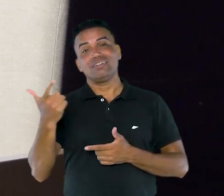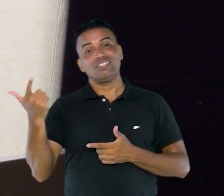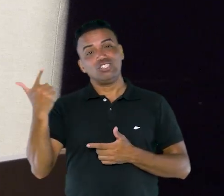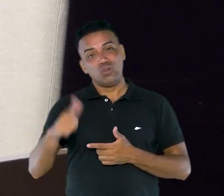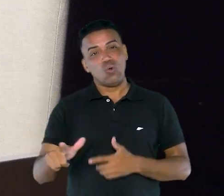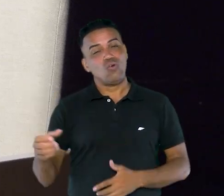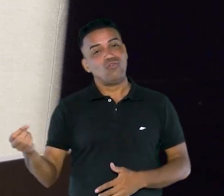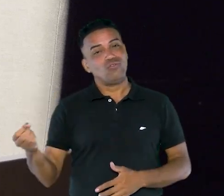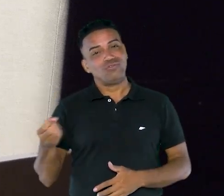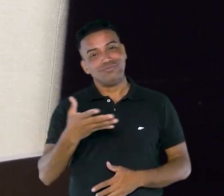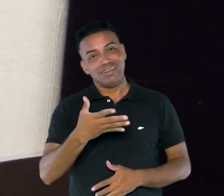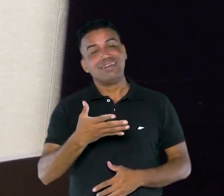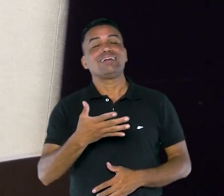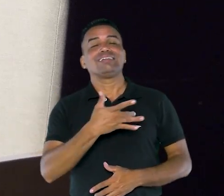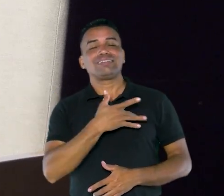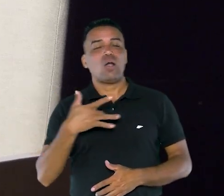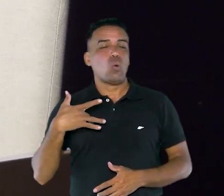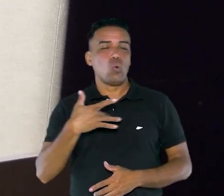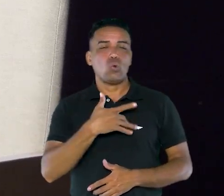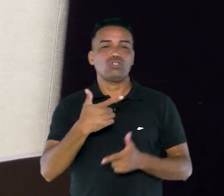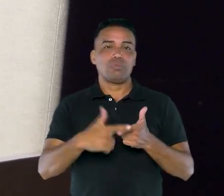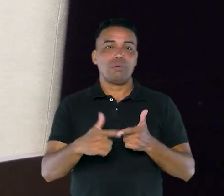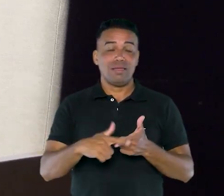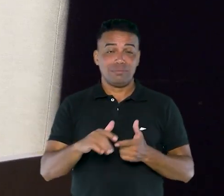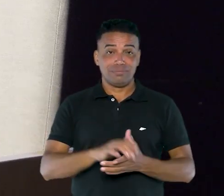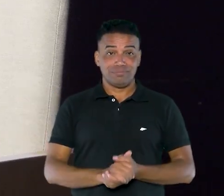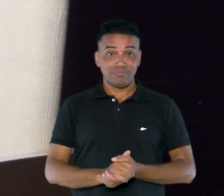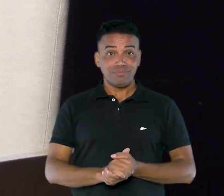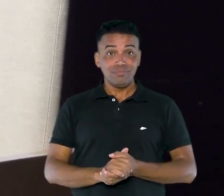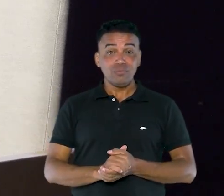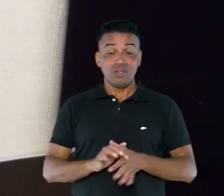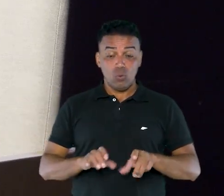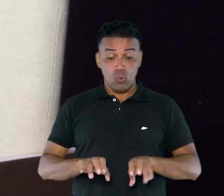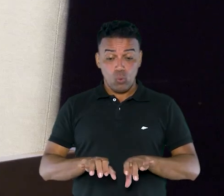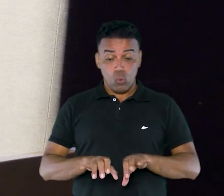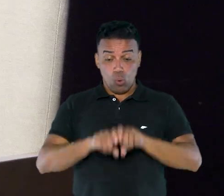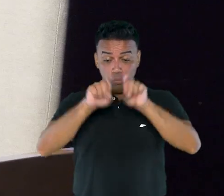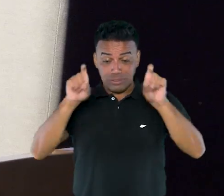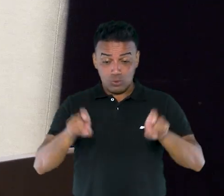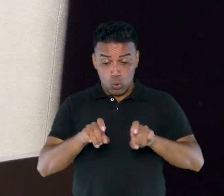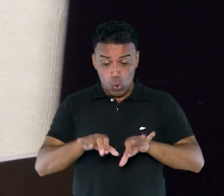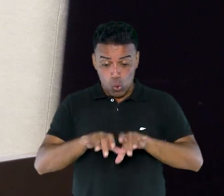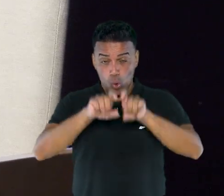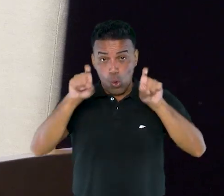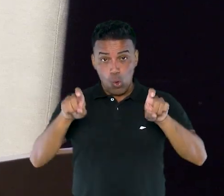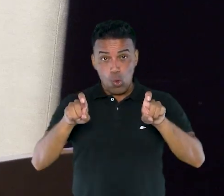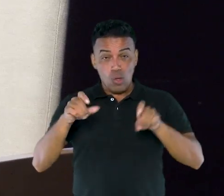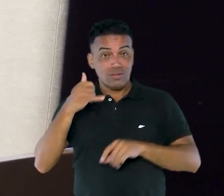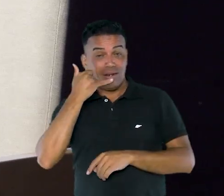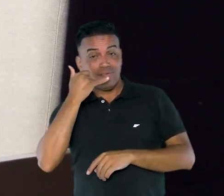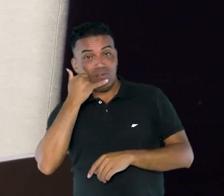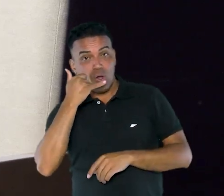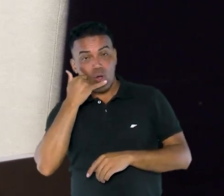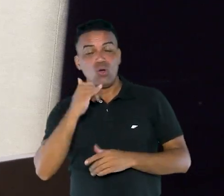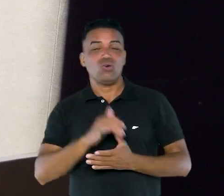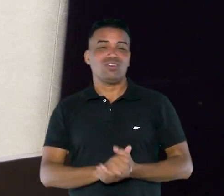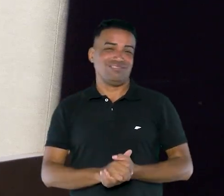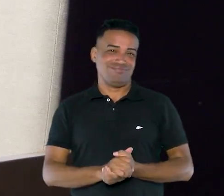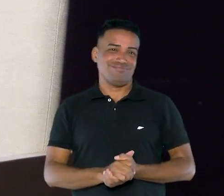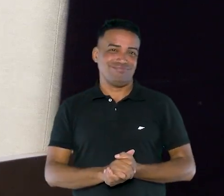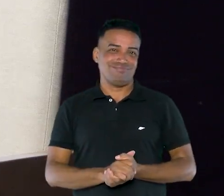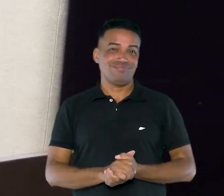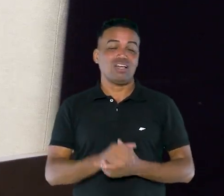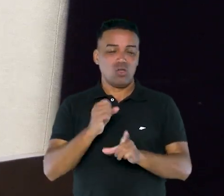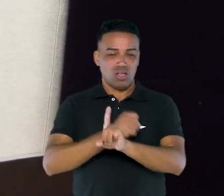início. É que, se a gente usa a régua do computador, do celular, da bateria, realmente, né, a